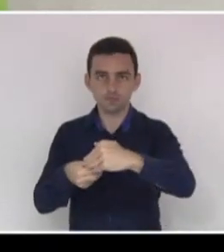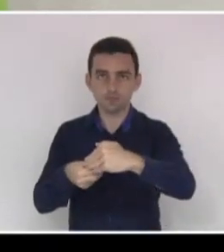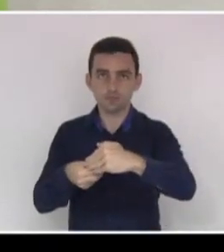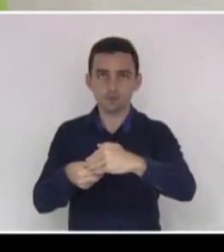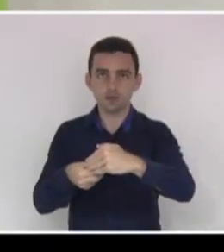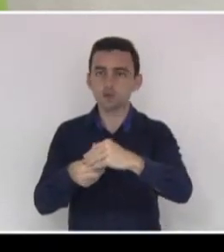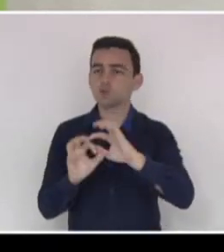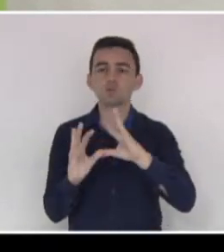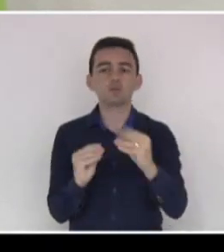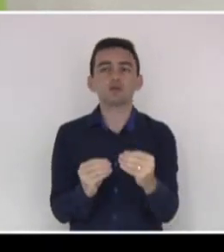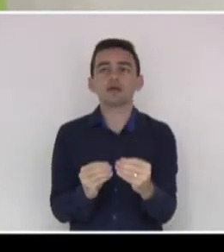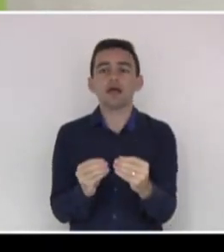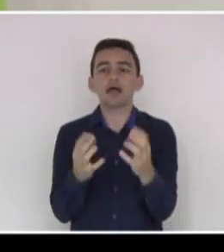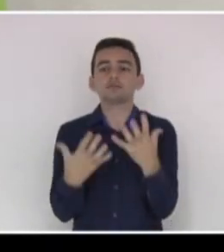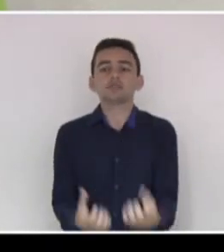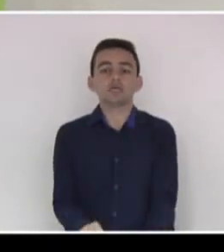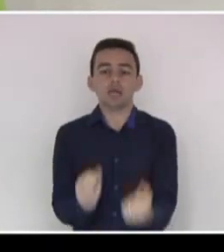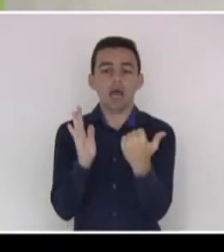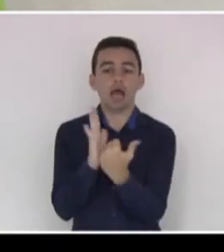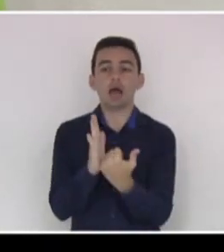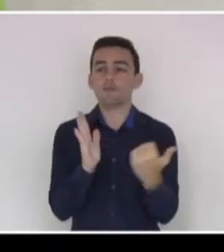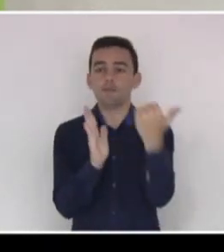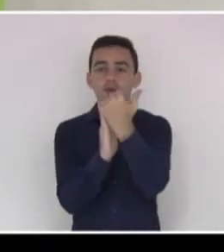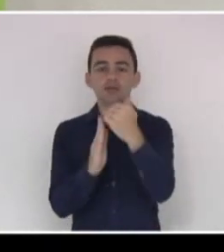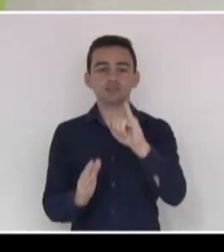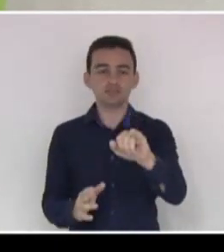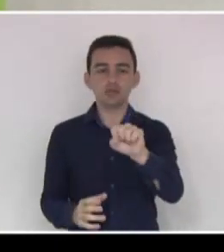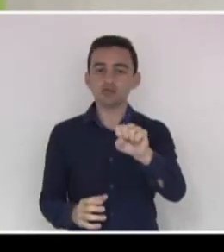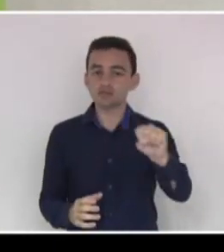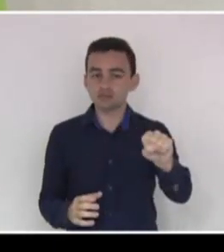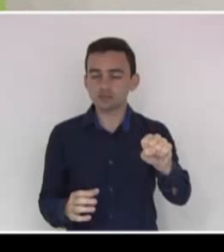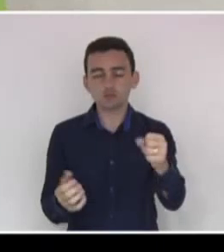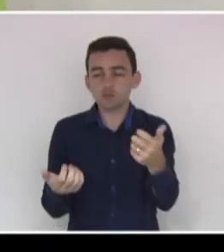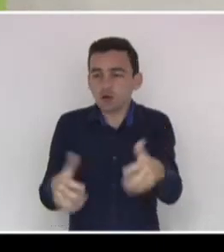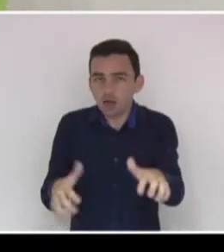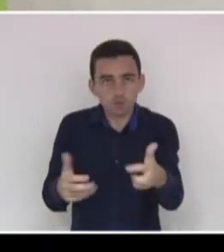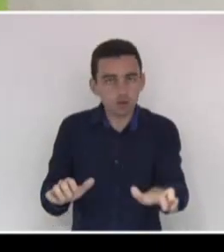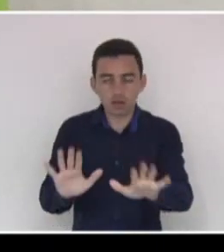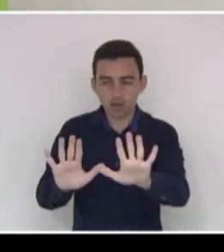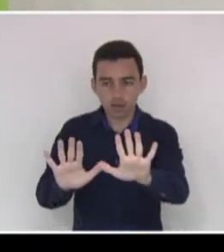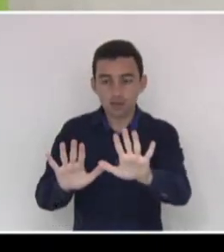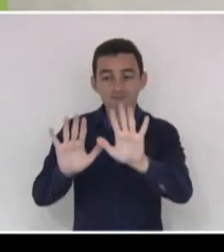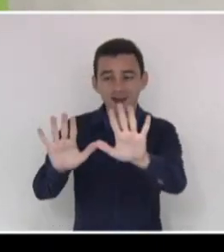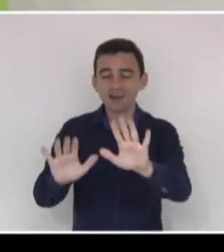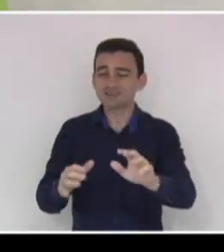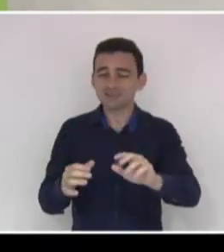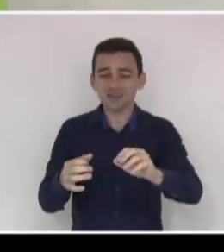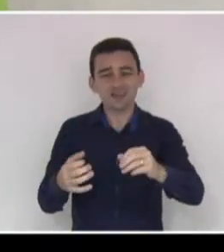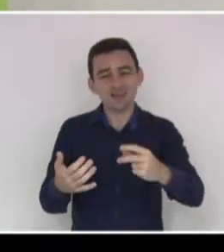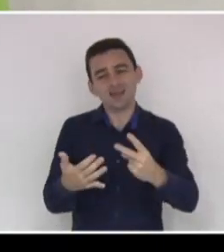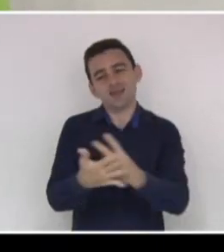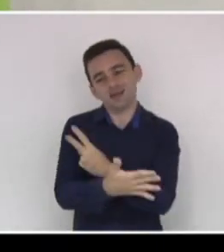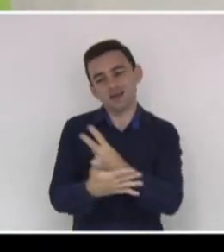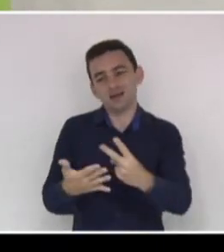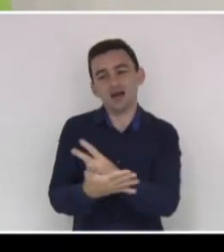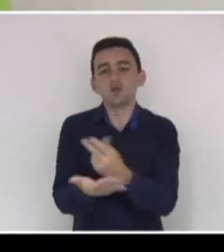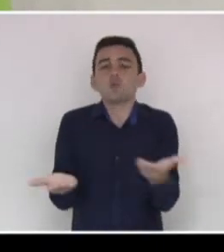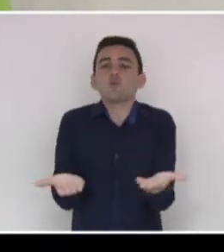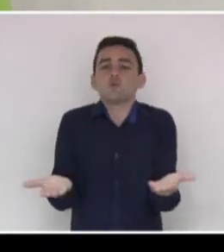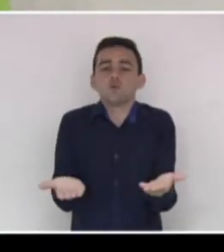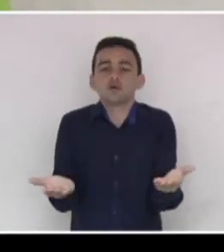a favor de aumentar imposto. Agora, é muito injusto que o imposto que hoje já é